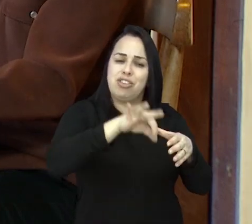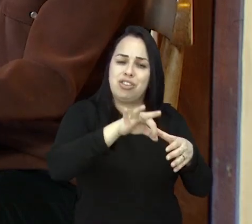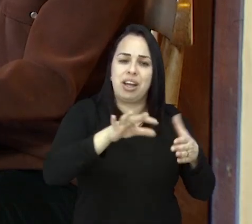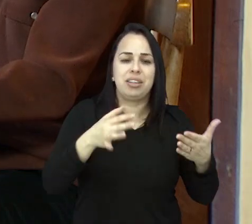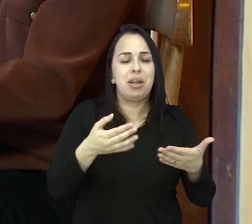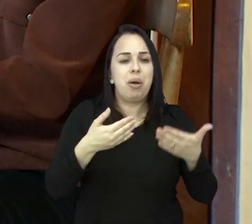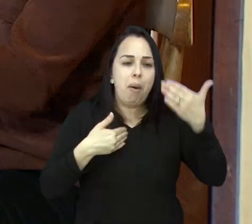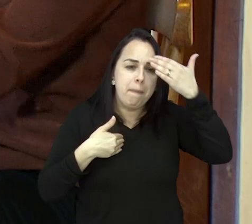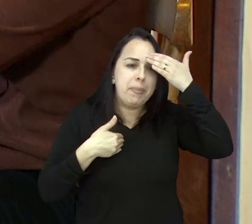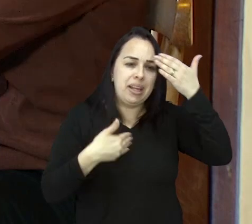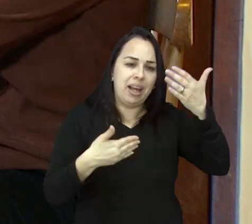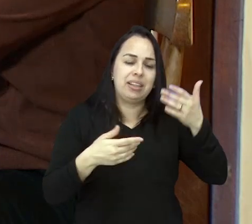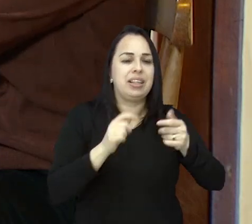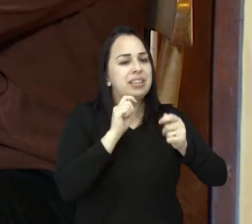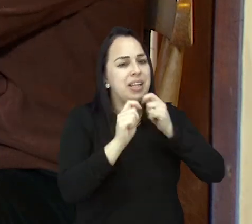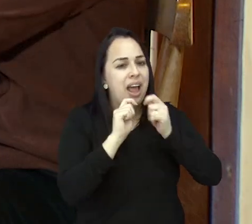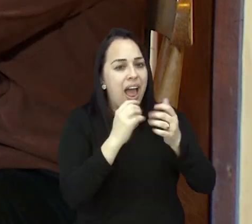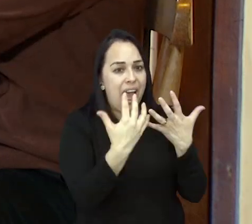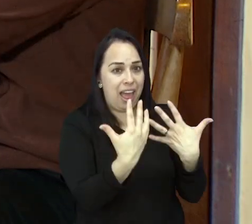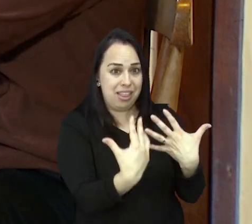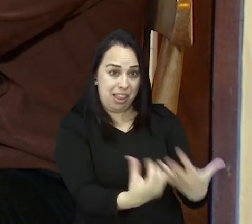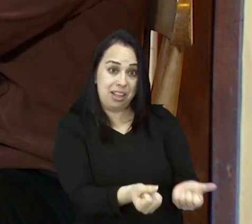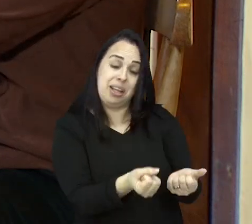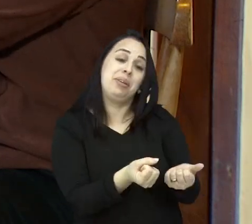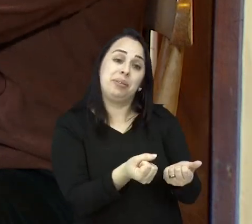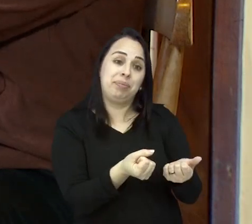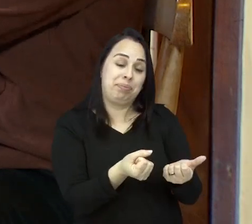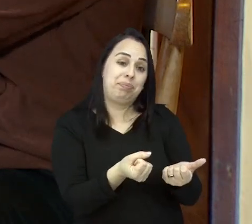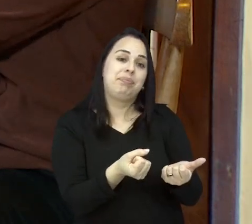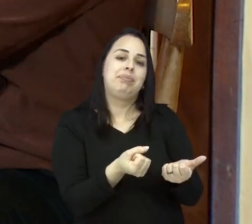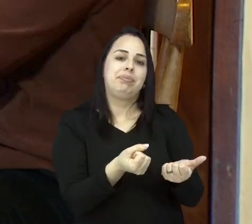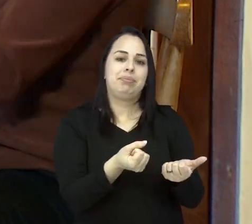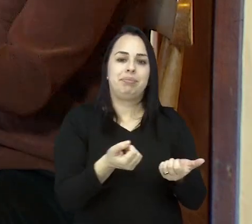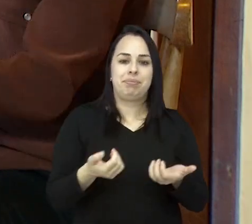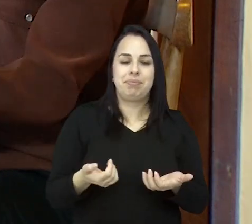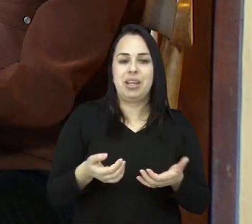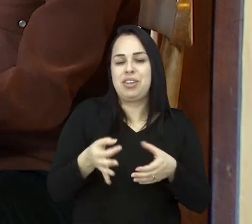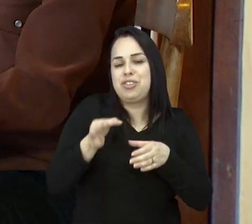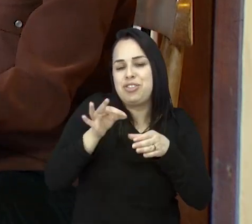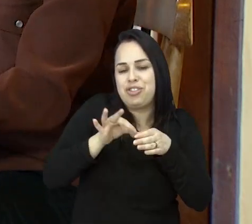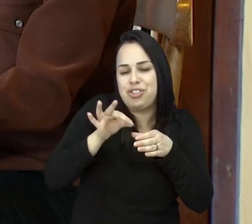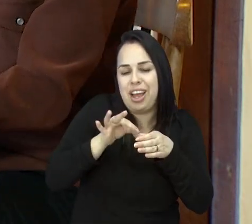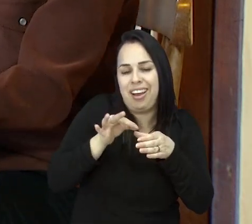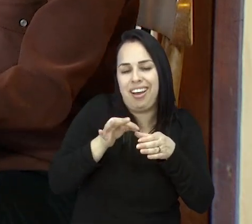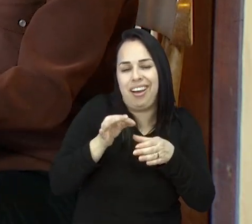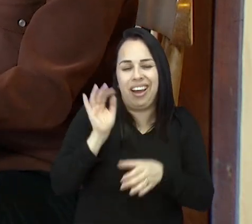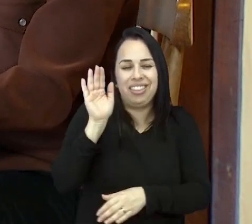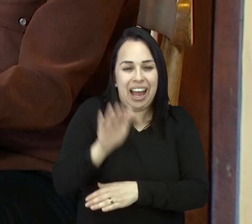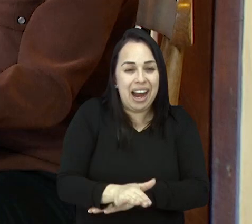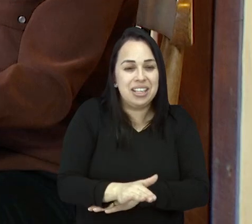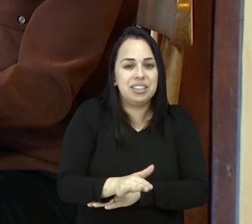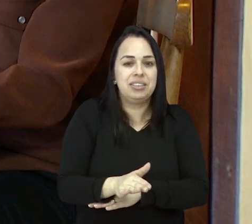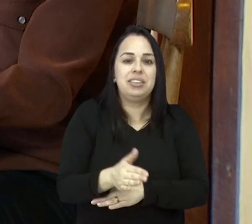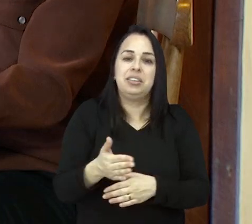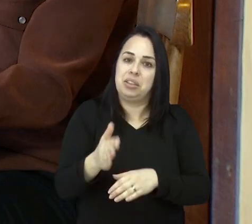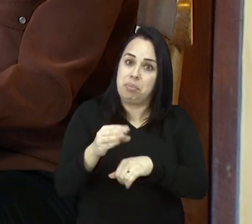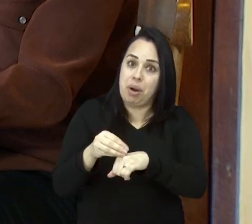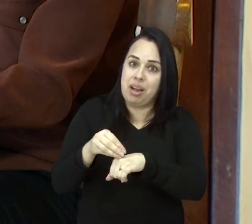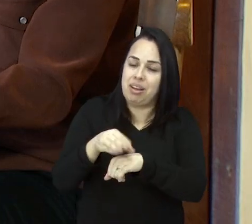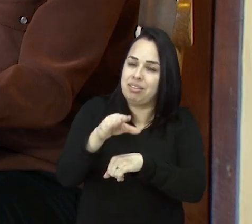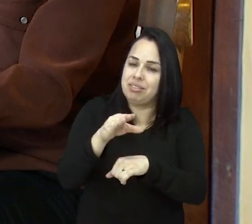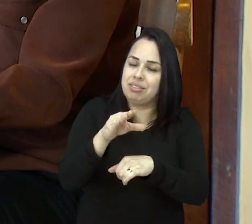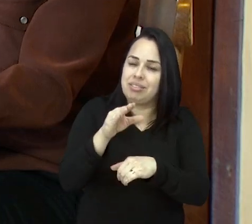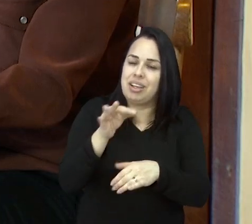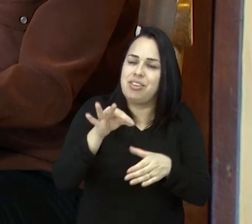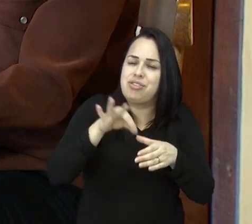Raquel, obrigada por ter aceitado o nosso convite, por ter tomado esse chá da tarde com a gente. Eu recomendo, o chazinho